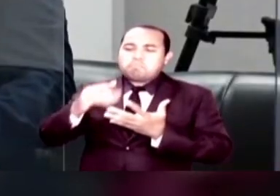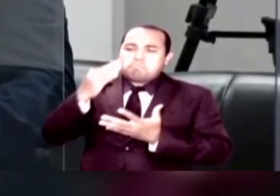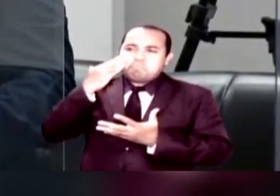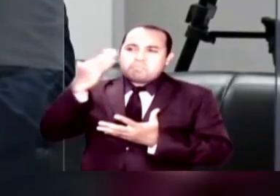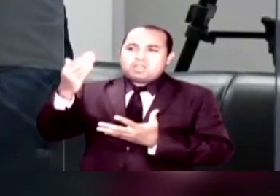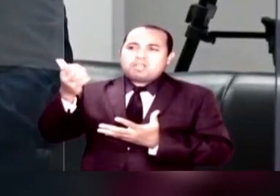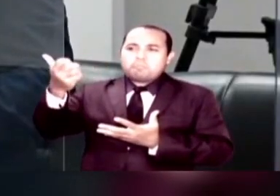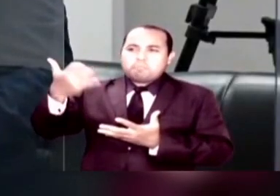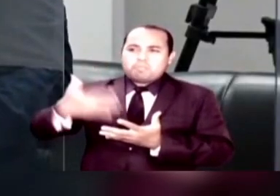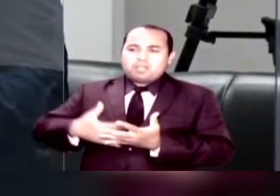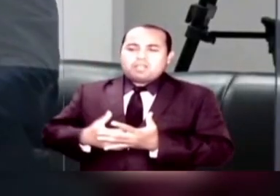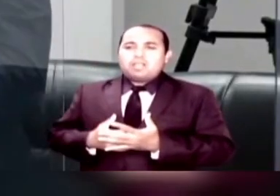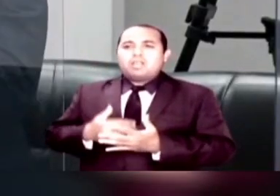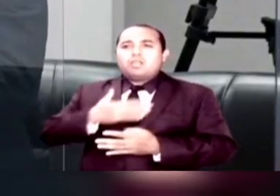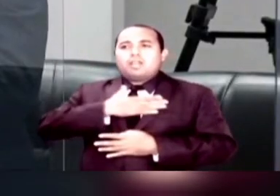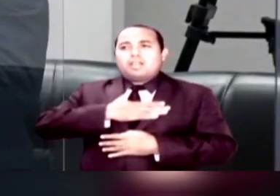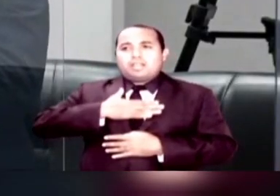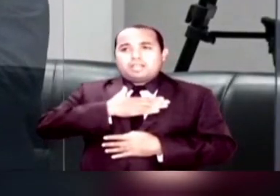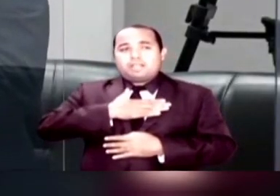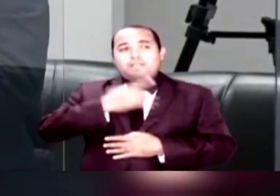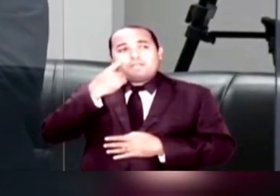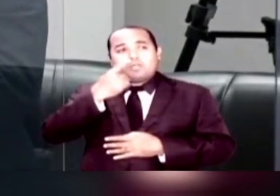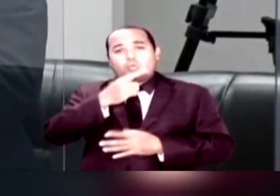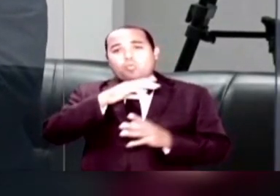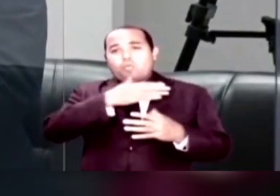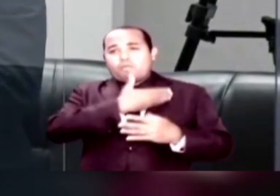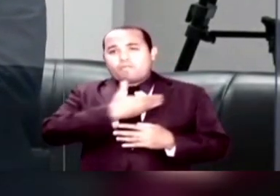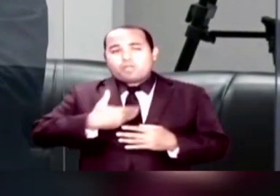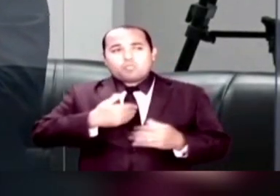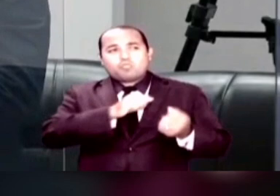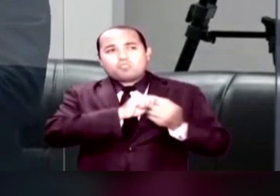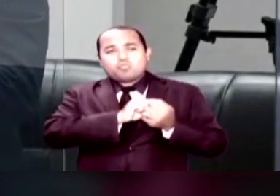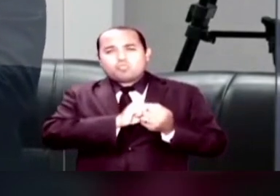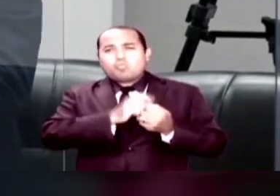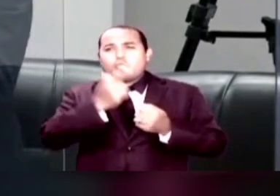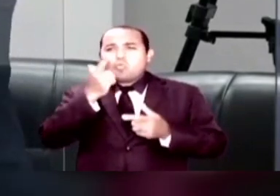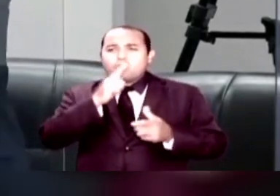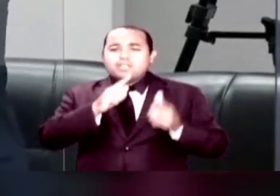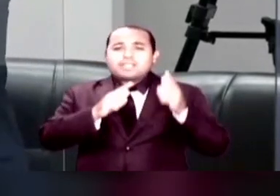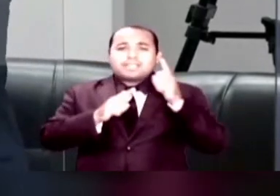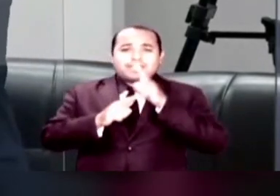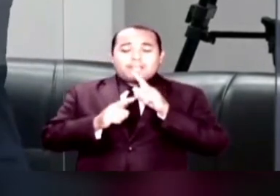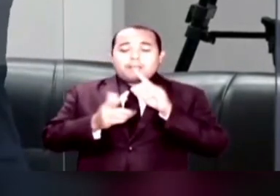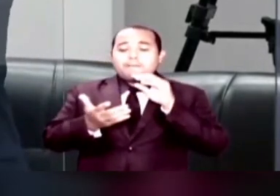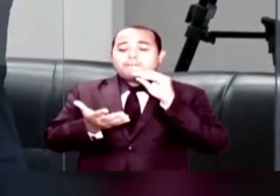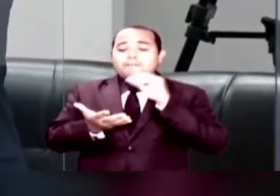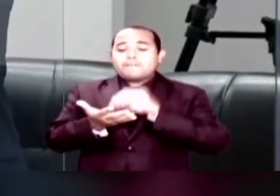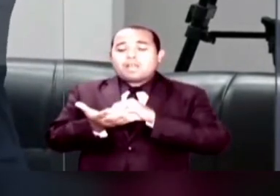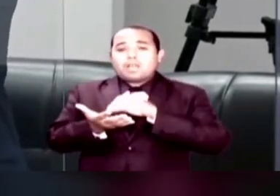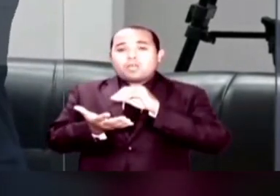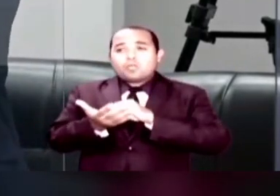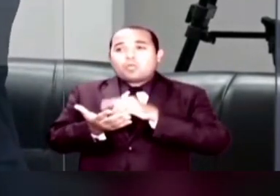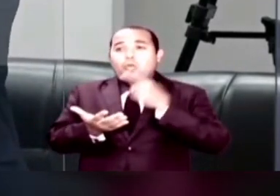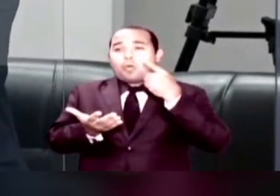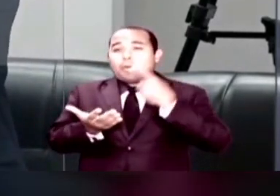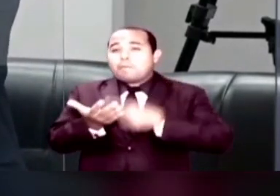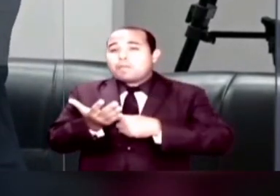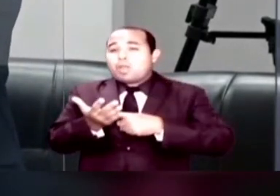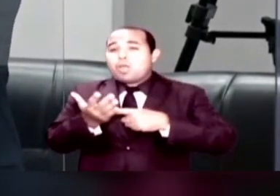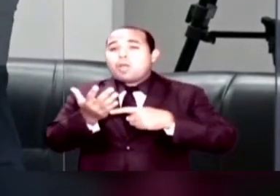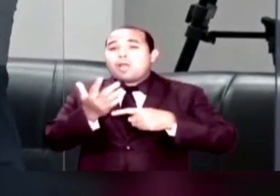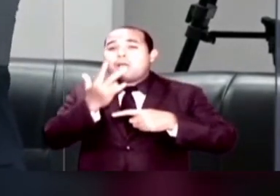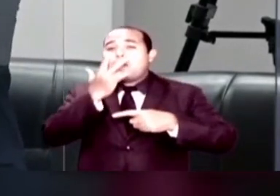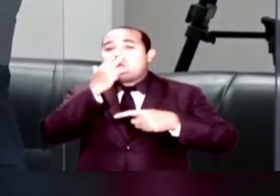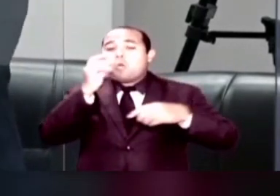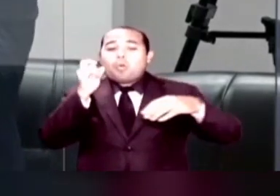a gente ter junto com o governo conquistado que a gente conquistou até aqui e agora falta a gente marcar o gol final quer